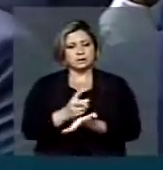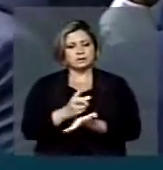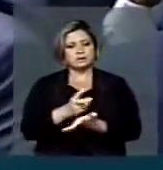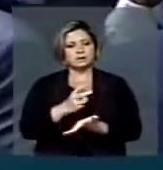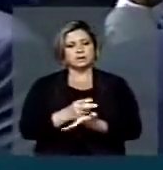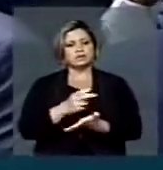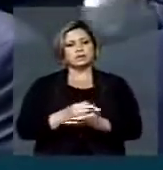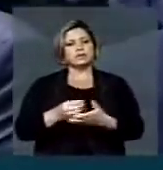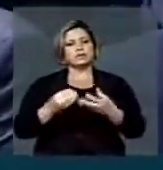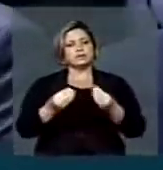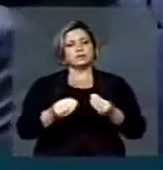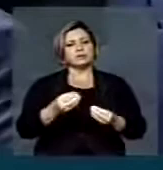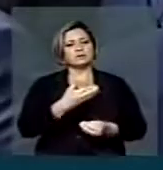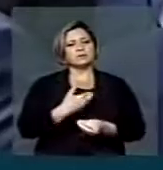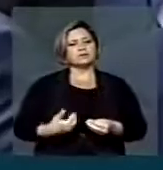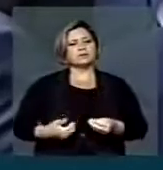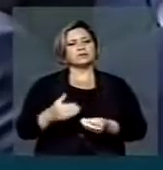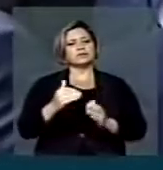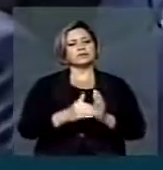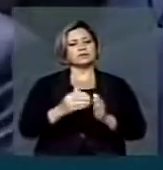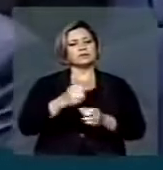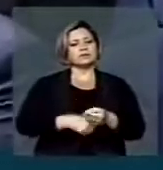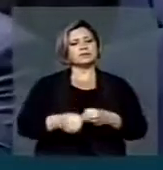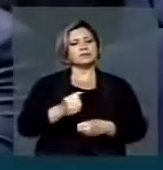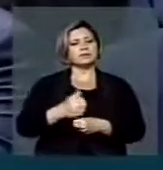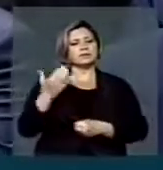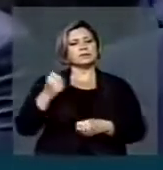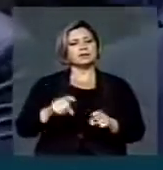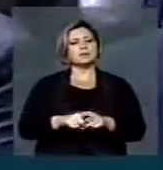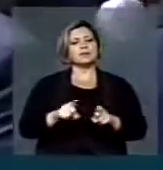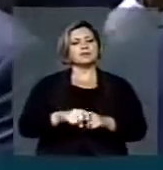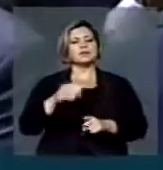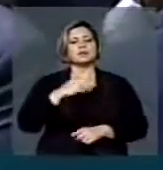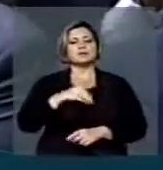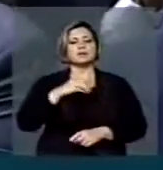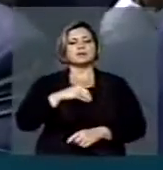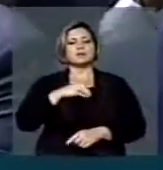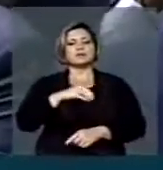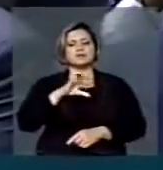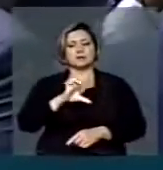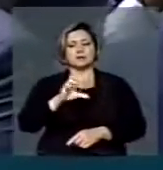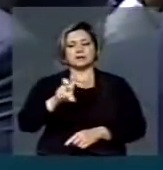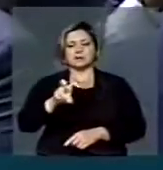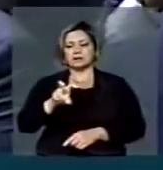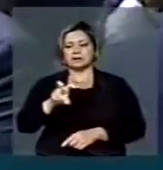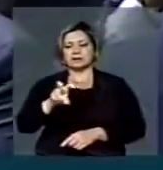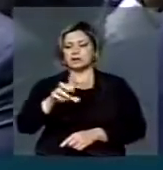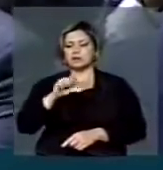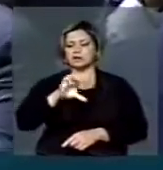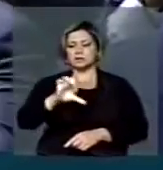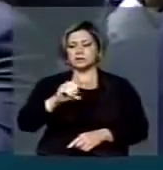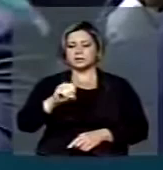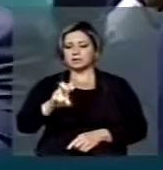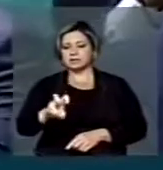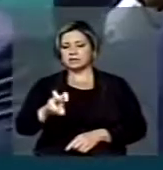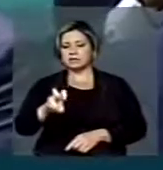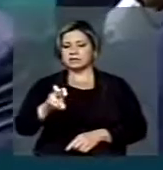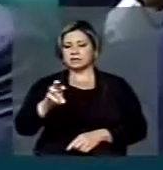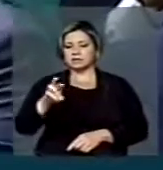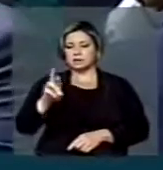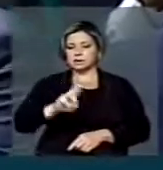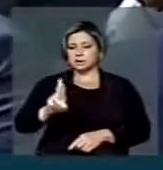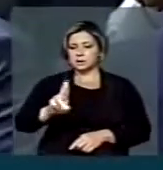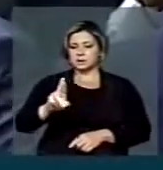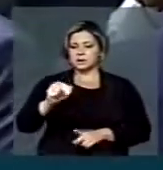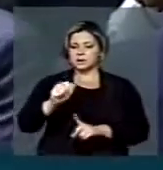nós entregamos ao governo no final do ano passado, que é o piso salarial de R$ 905,00, agora